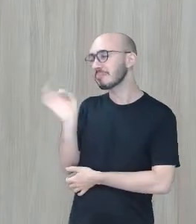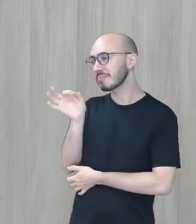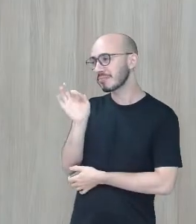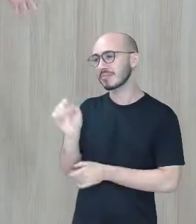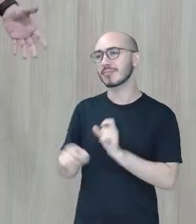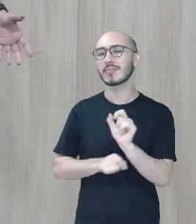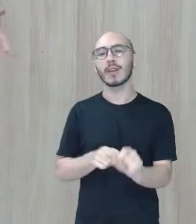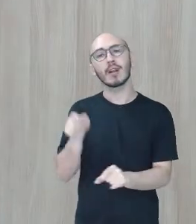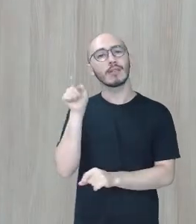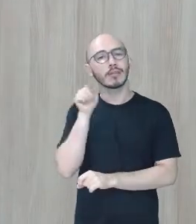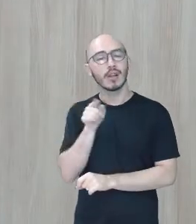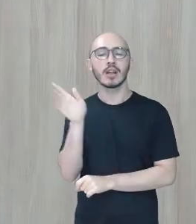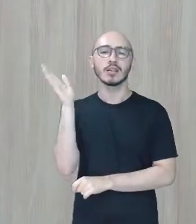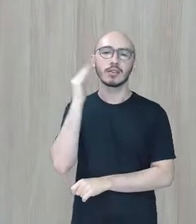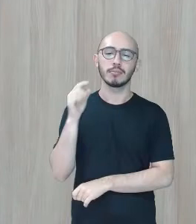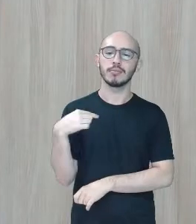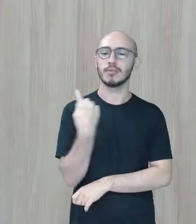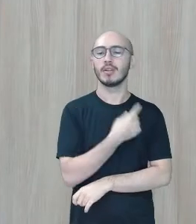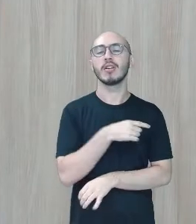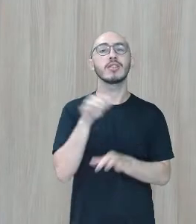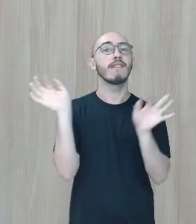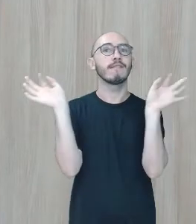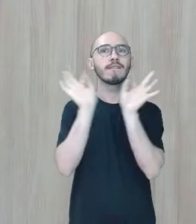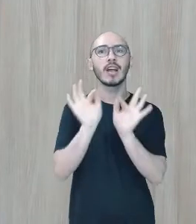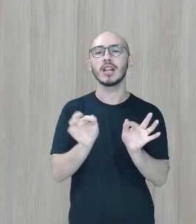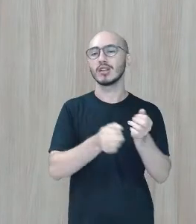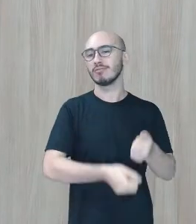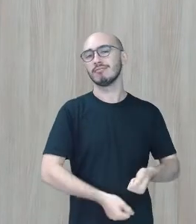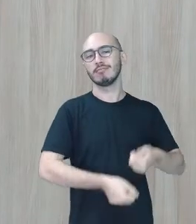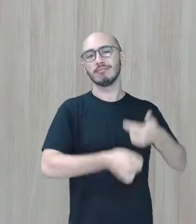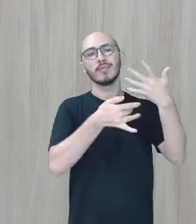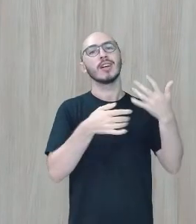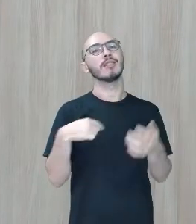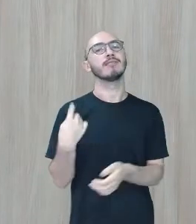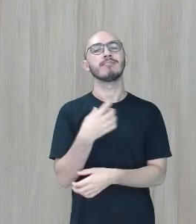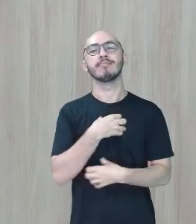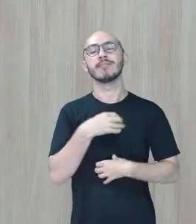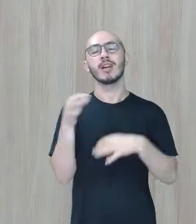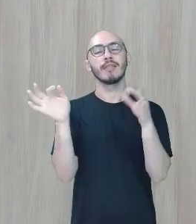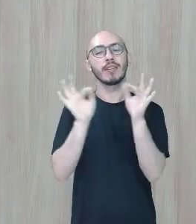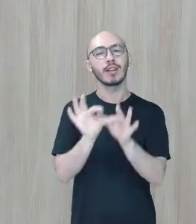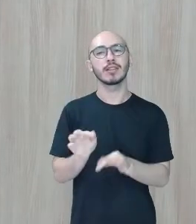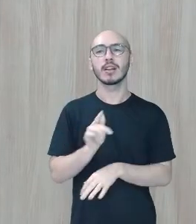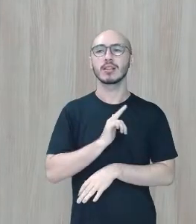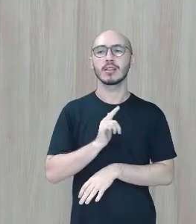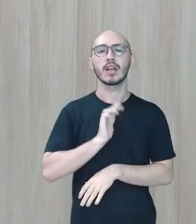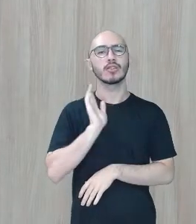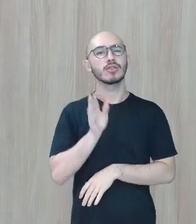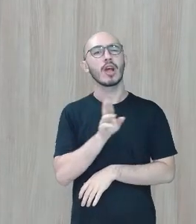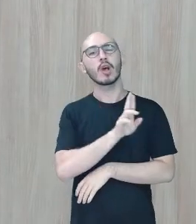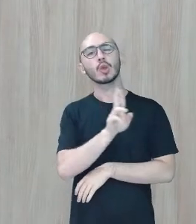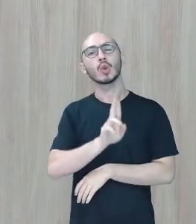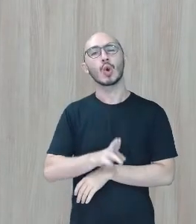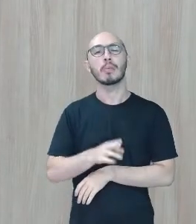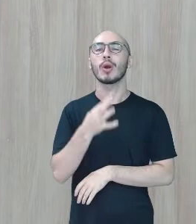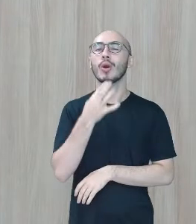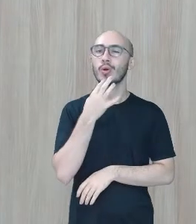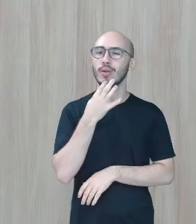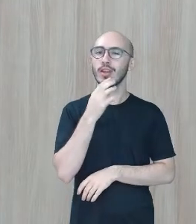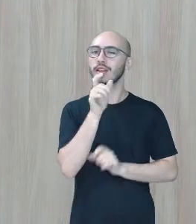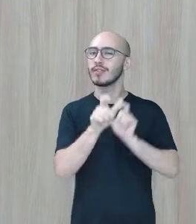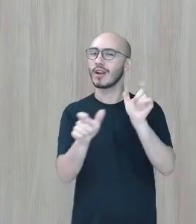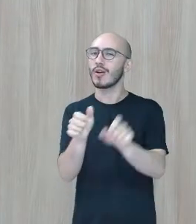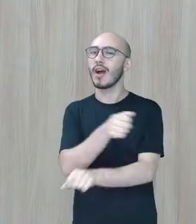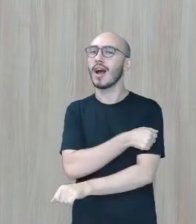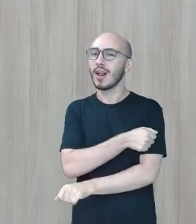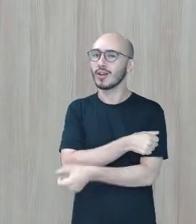Você sabe que a gente fica super feliz com cada comentário aí no chat. A gente já tem aí nomes conhecidos e a gente quer